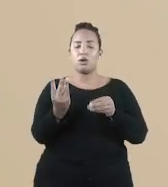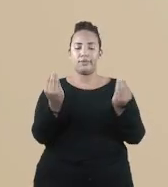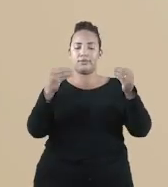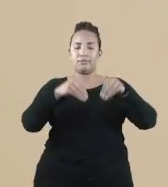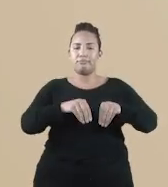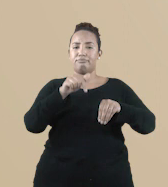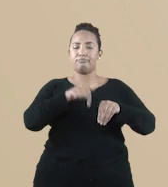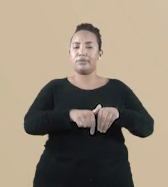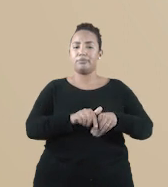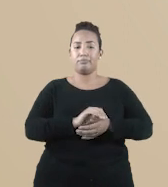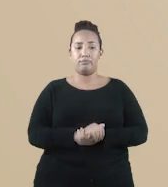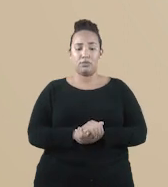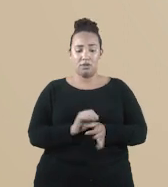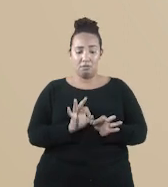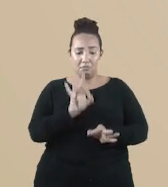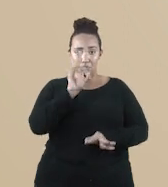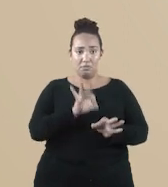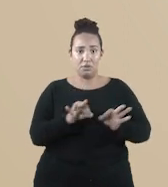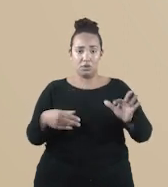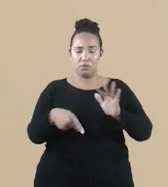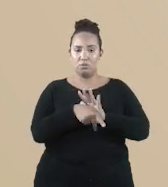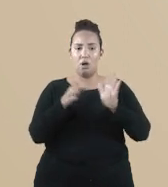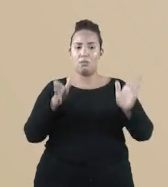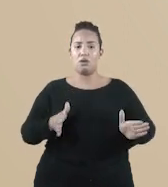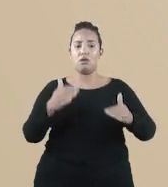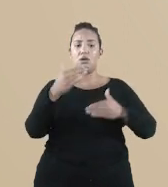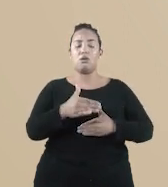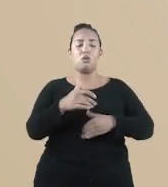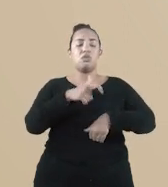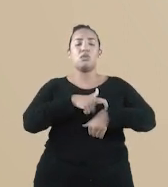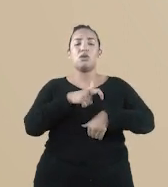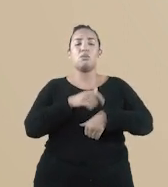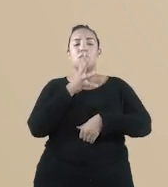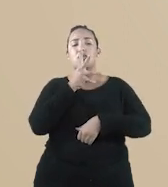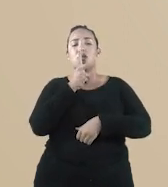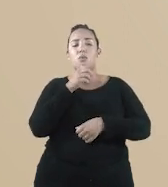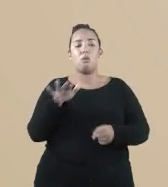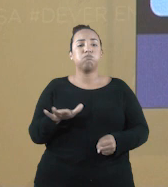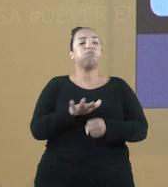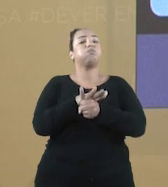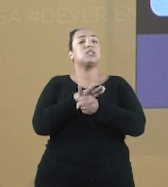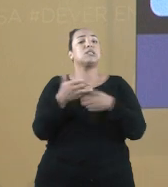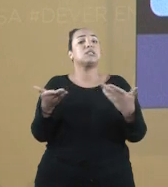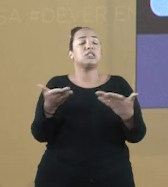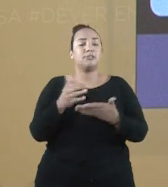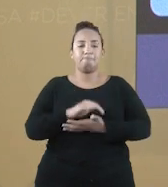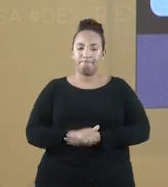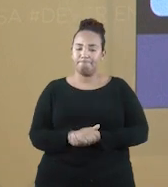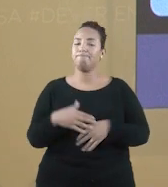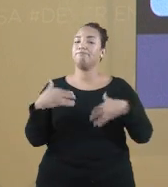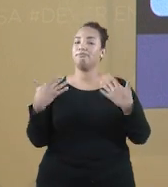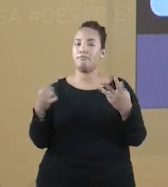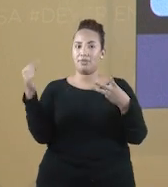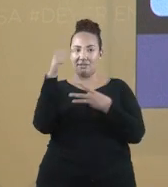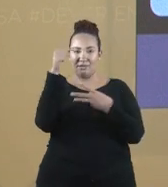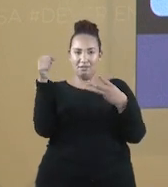caixa? Quais as medidas da caixa? Quanto tempo vou demorar para enchê-la? Muito bem, todas